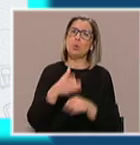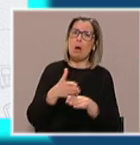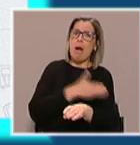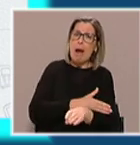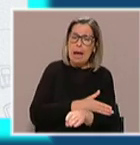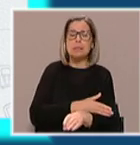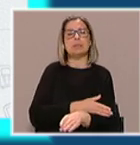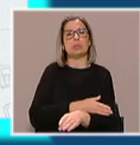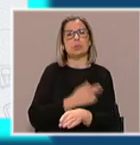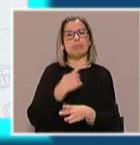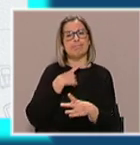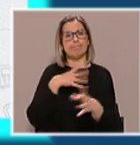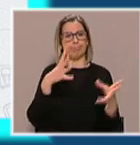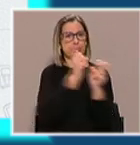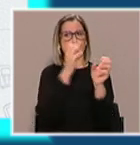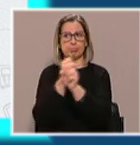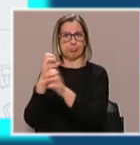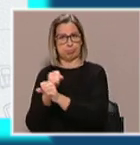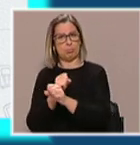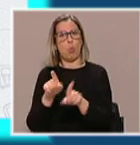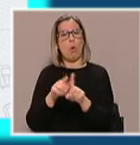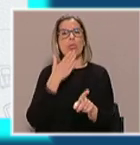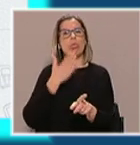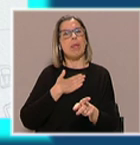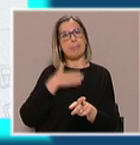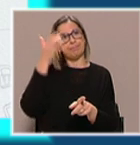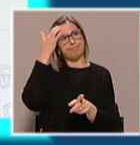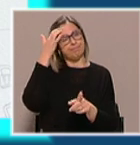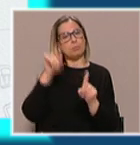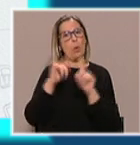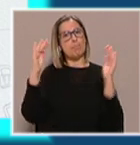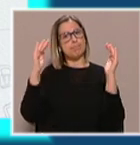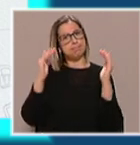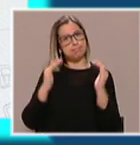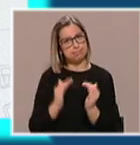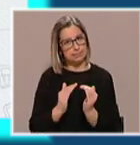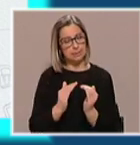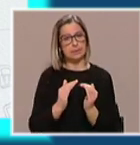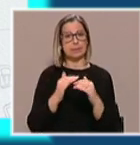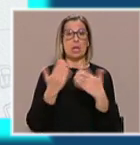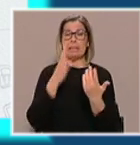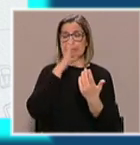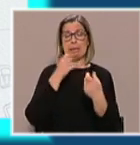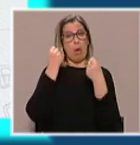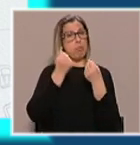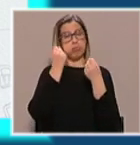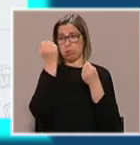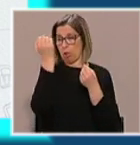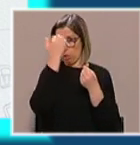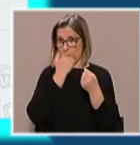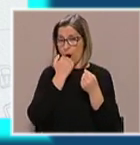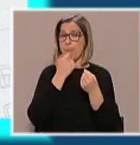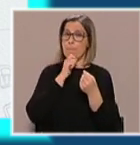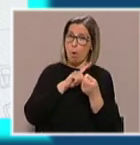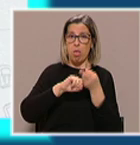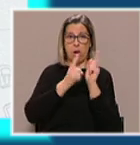desligar totalmente para o nosso nível se baixar um pouco, e se não conseguirem adormecer, podem sempre